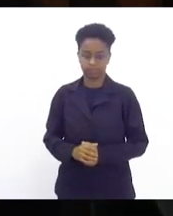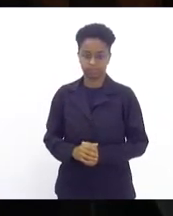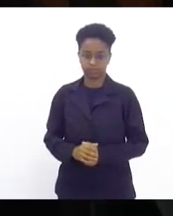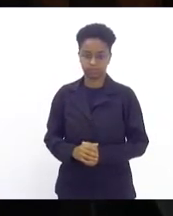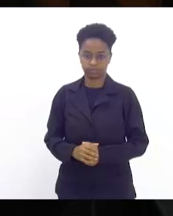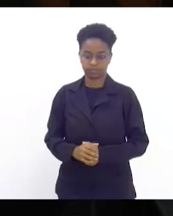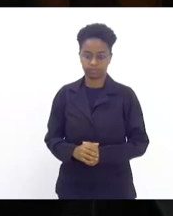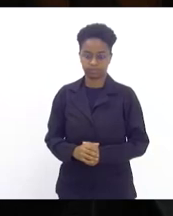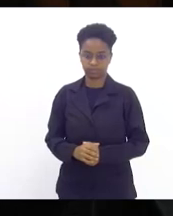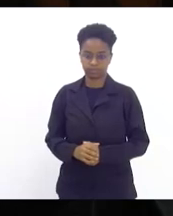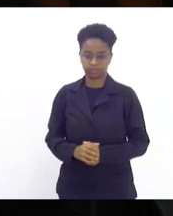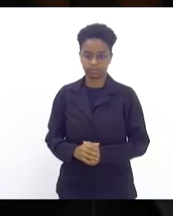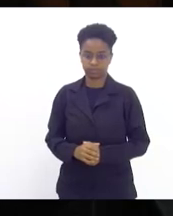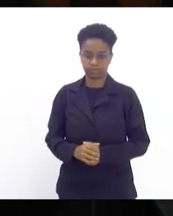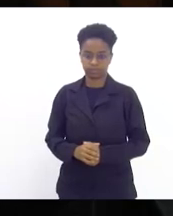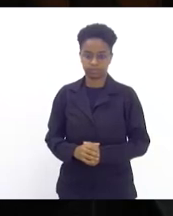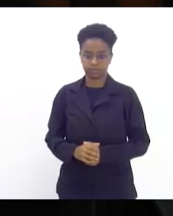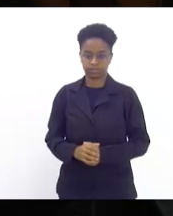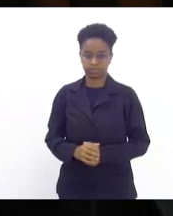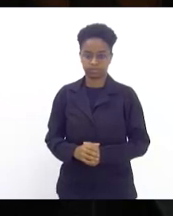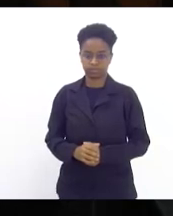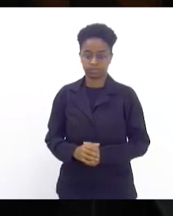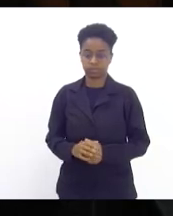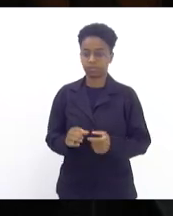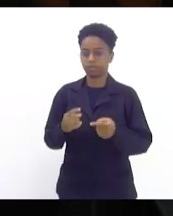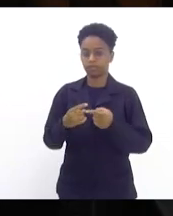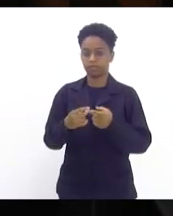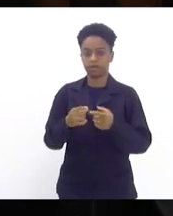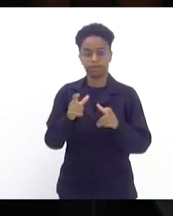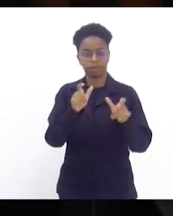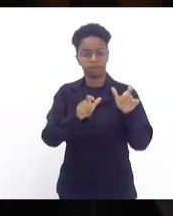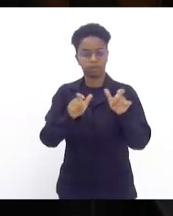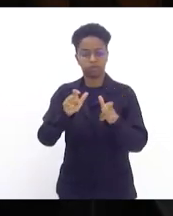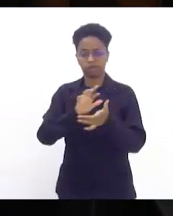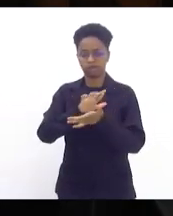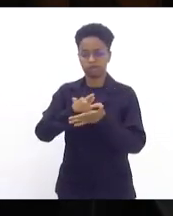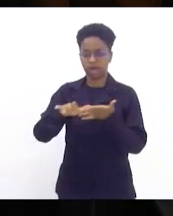surpreendendo a muitos